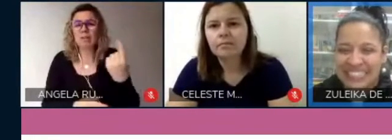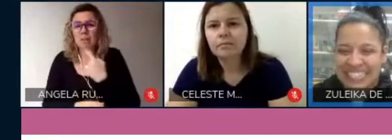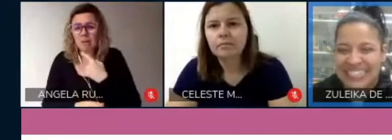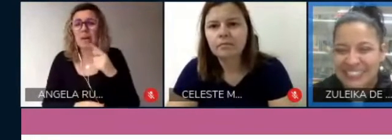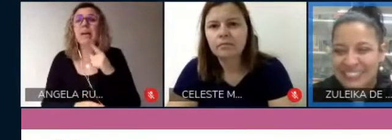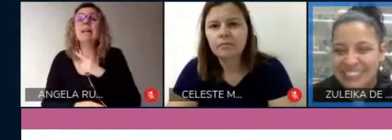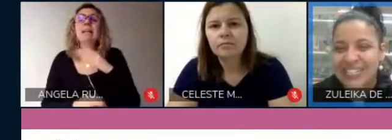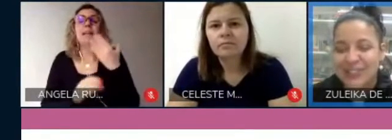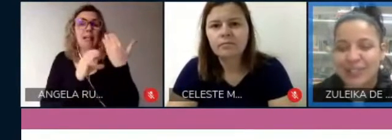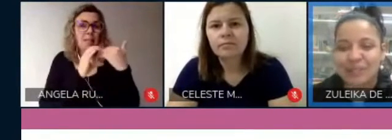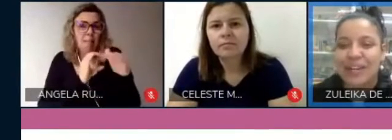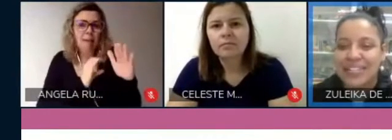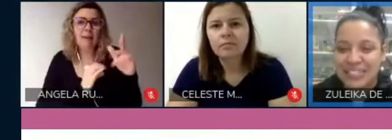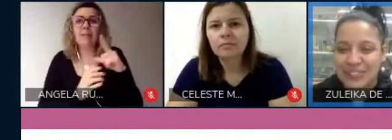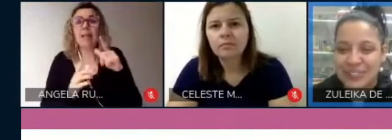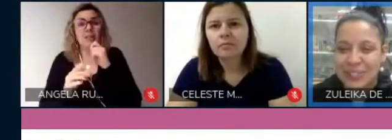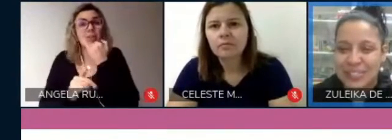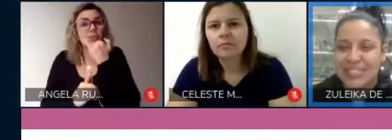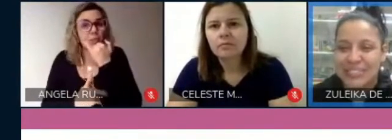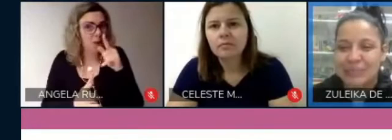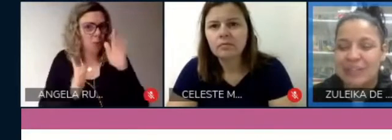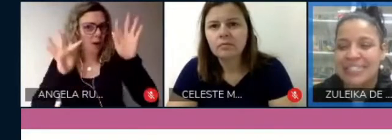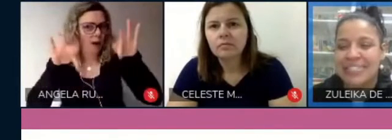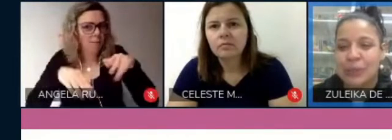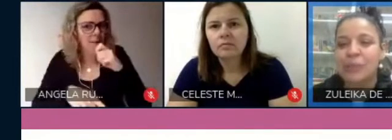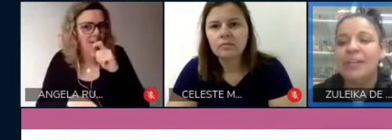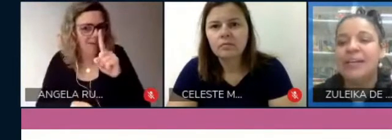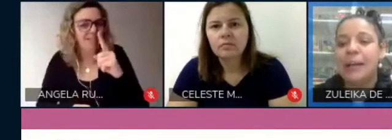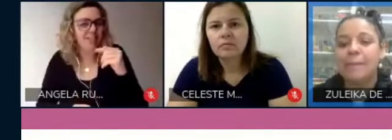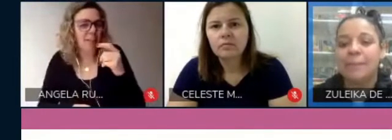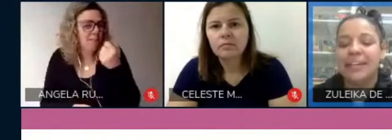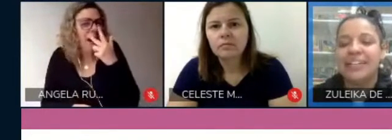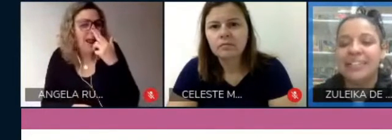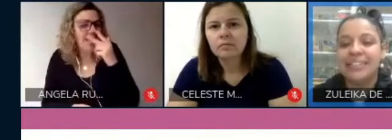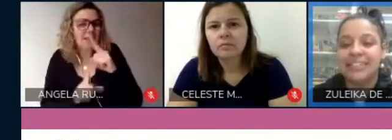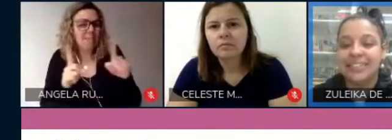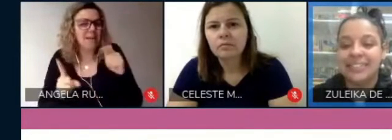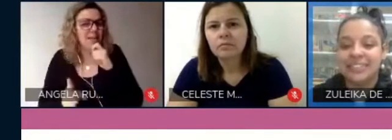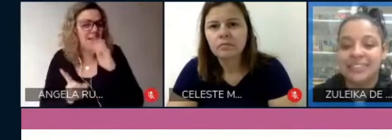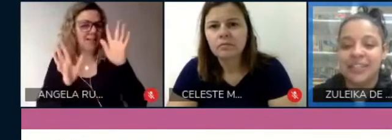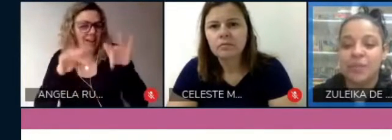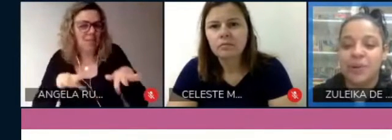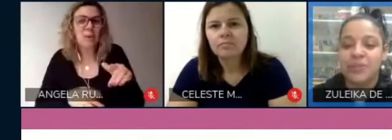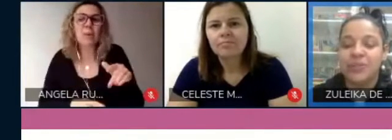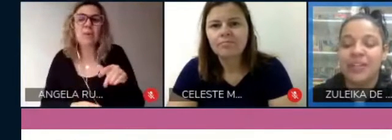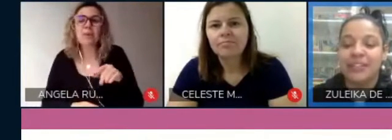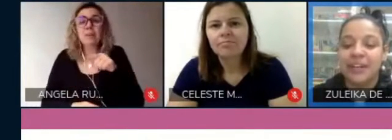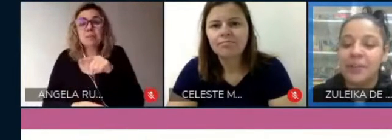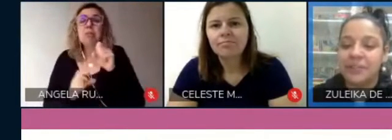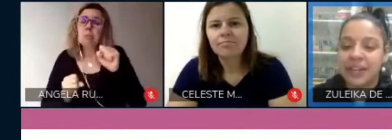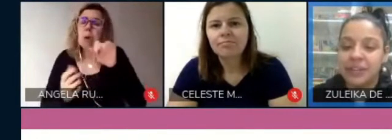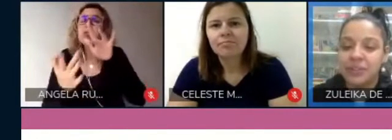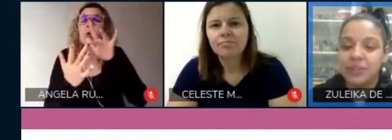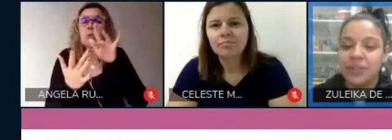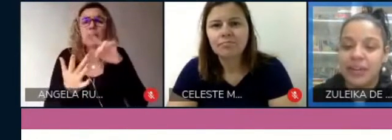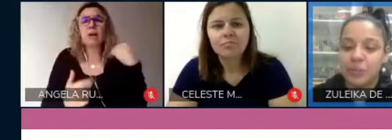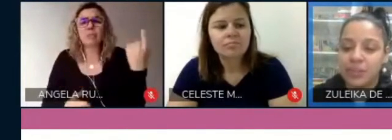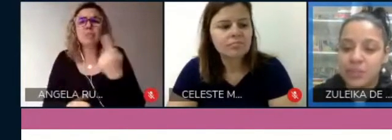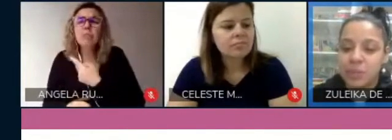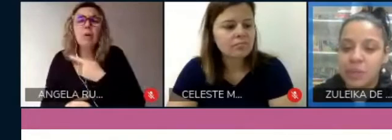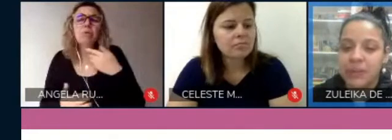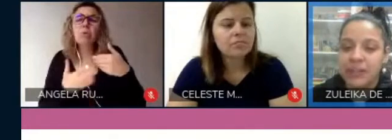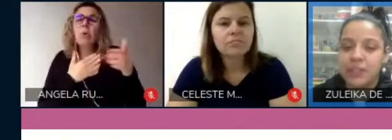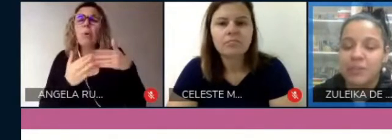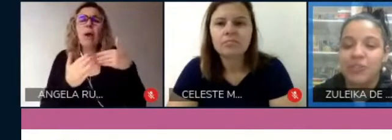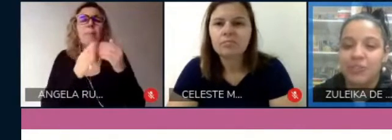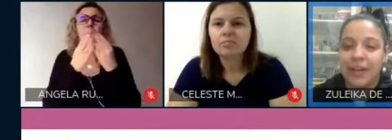acabou a apresentação, né? Isso aqui parece que eu estou encerrando, mas não, né? Eu posso entrar em contato com qualquer